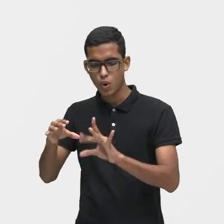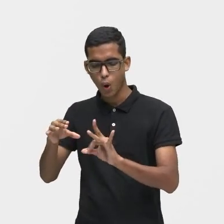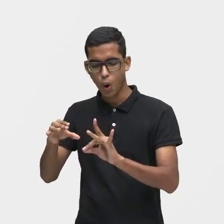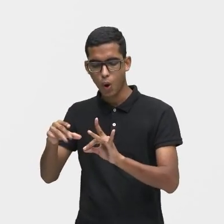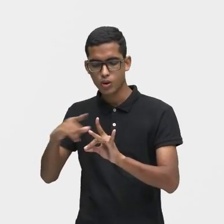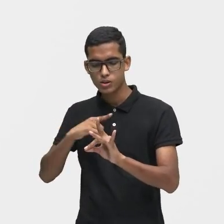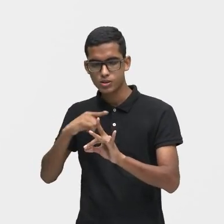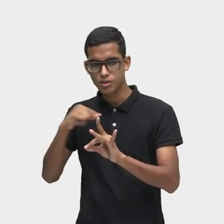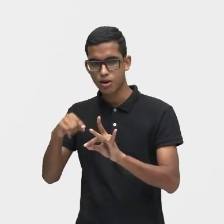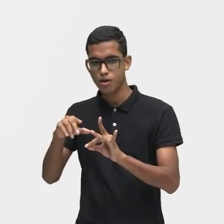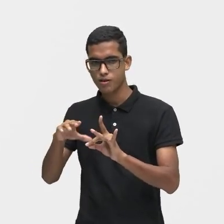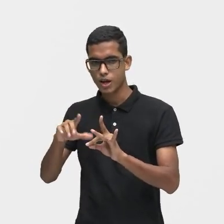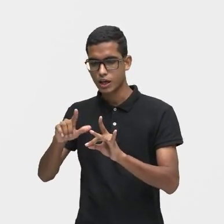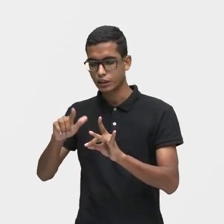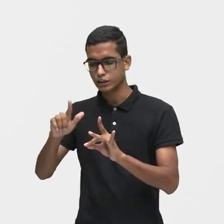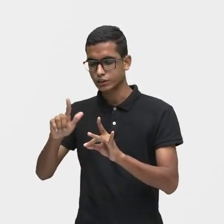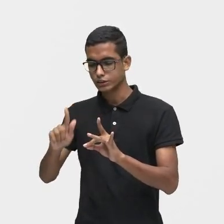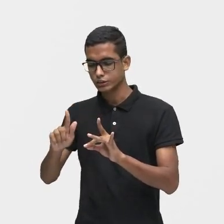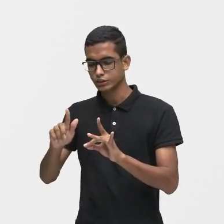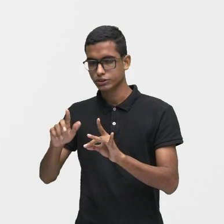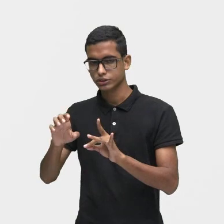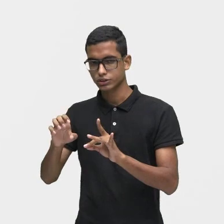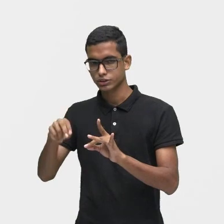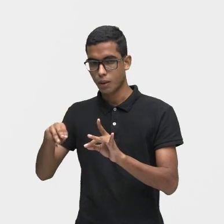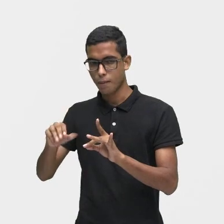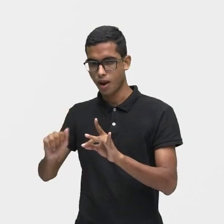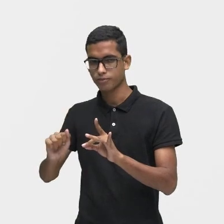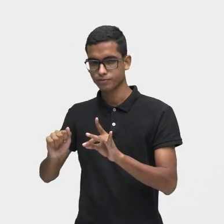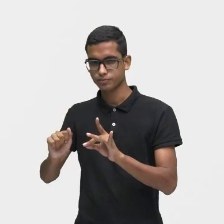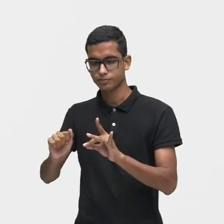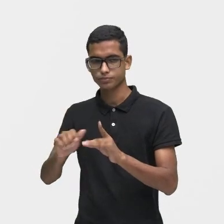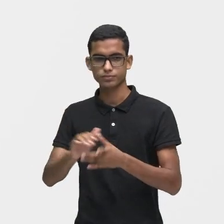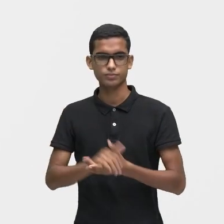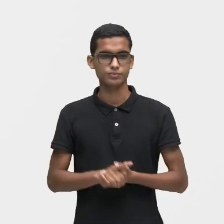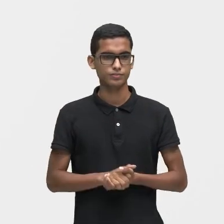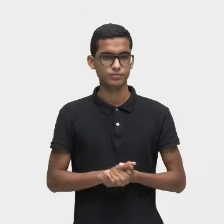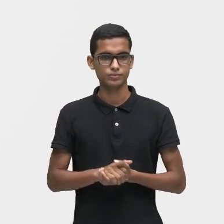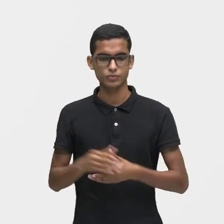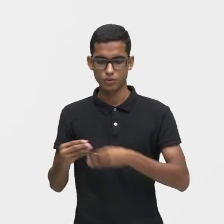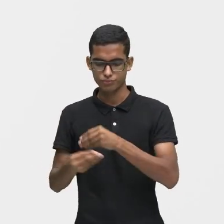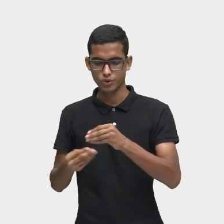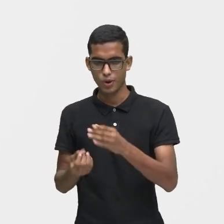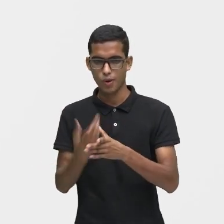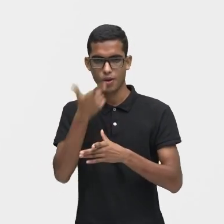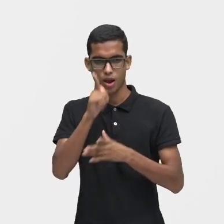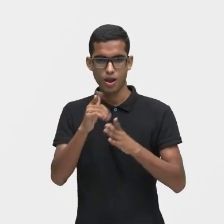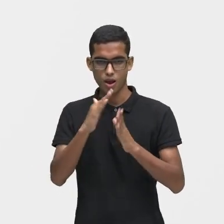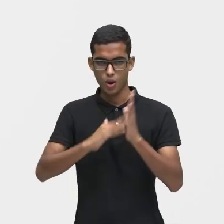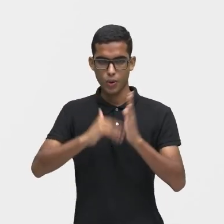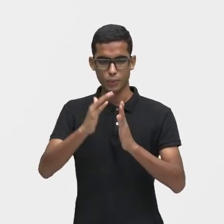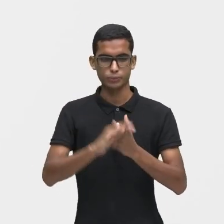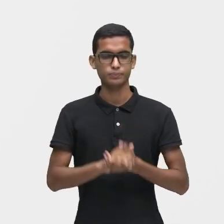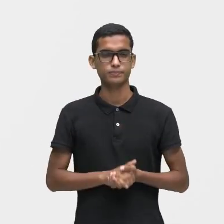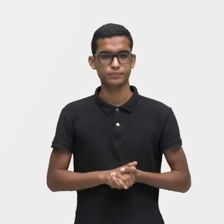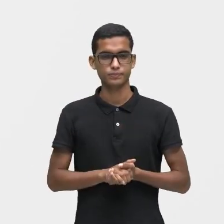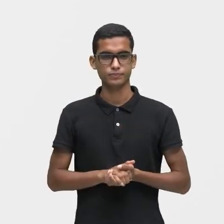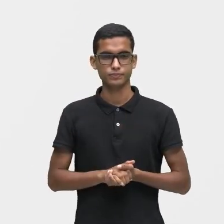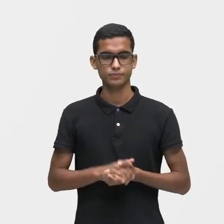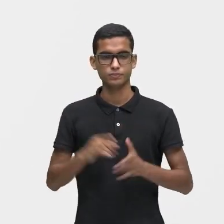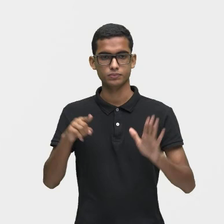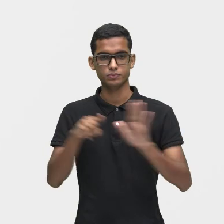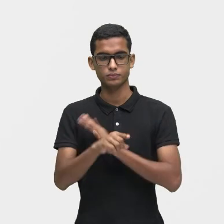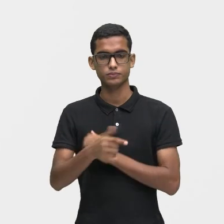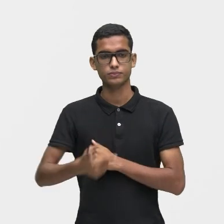na substância que é o veículo. E a segunda questão, vamos lá fazer o comentário.